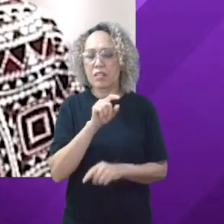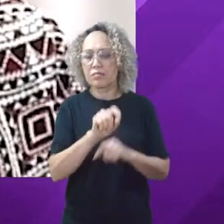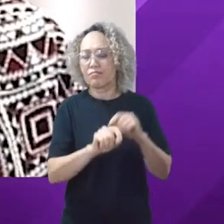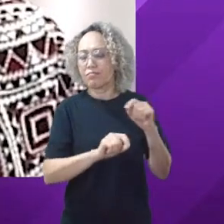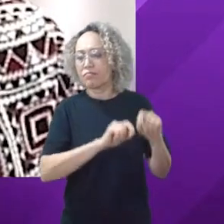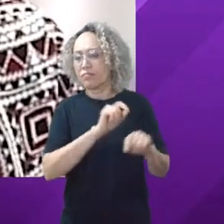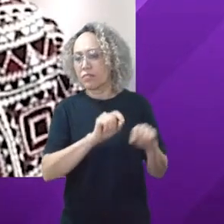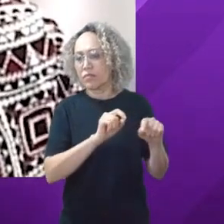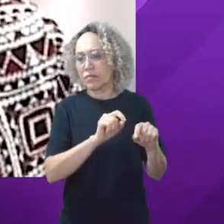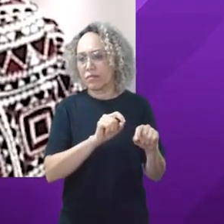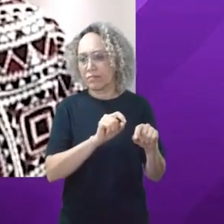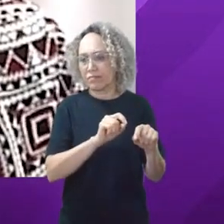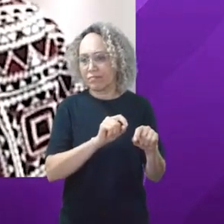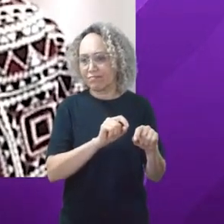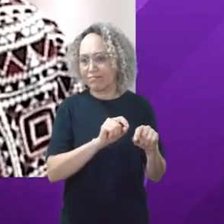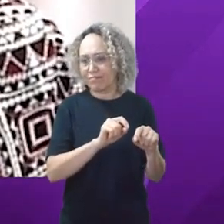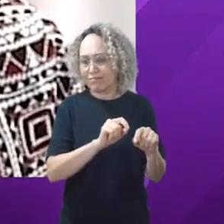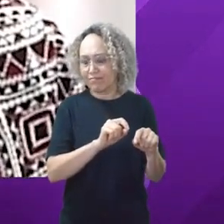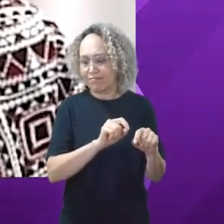situação ainda